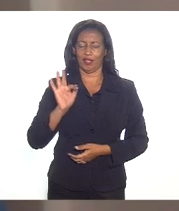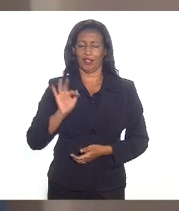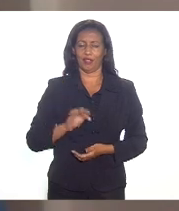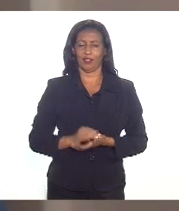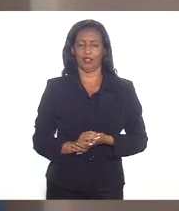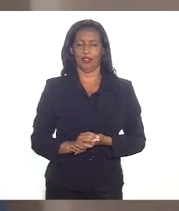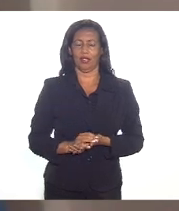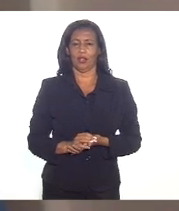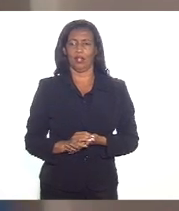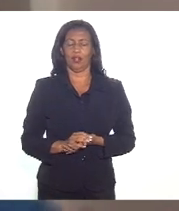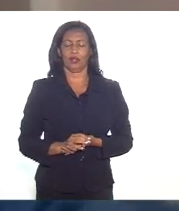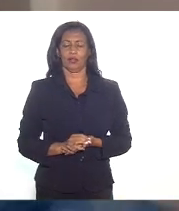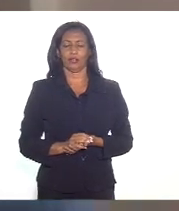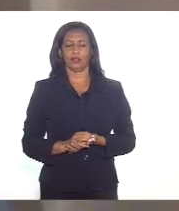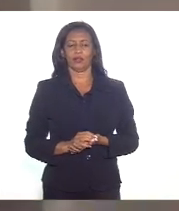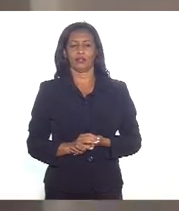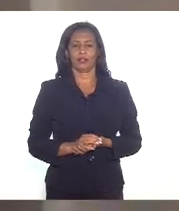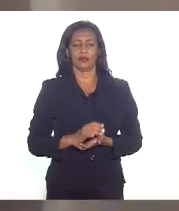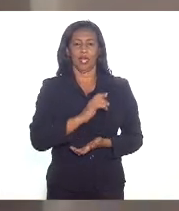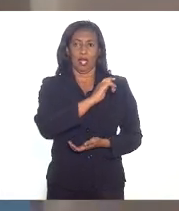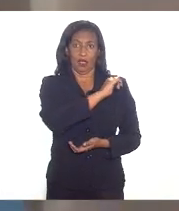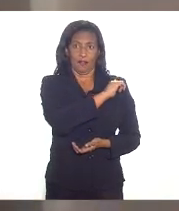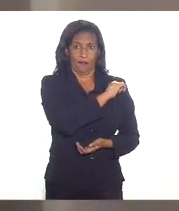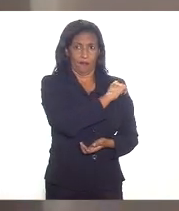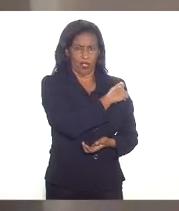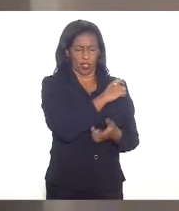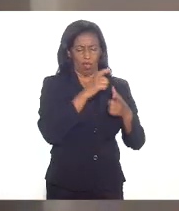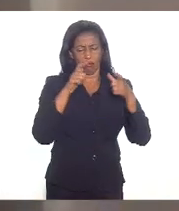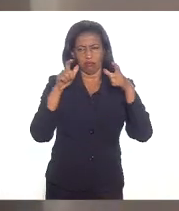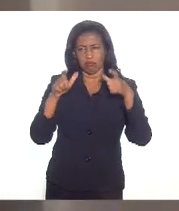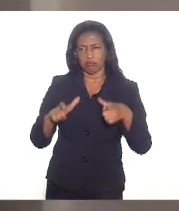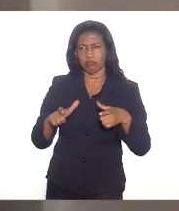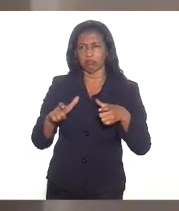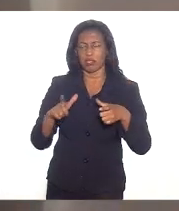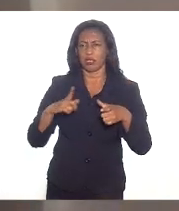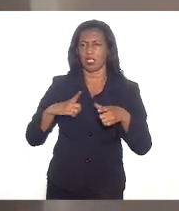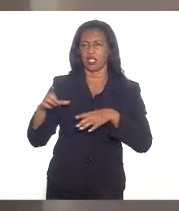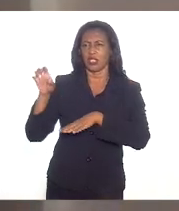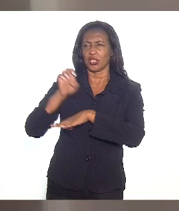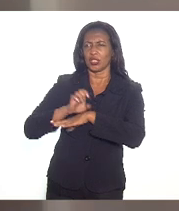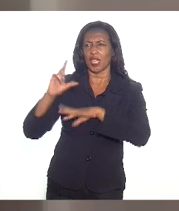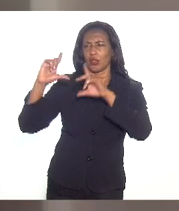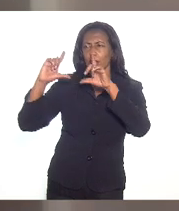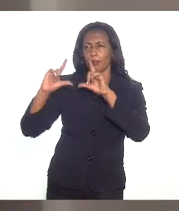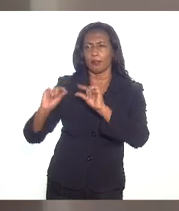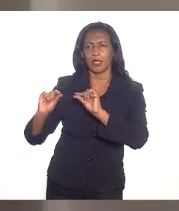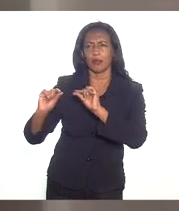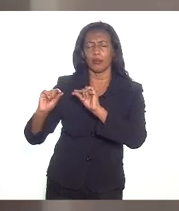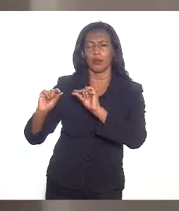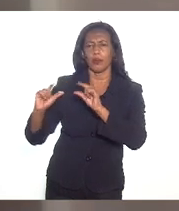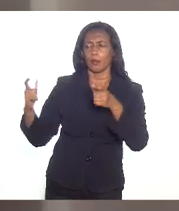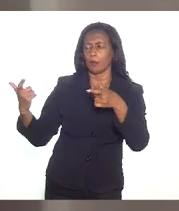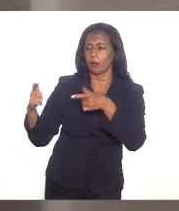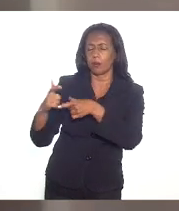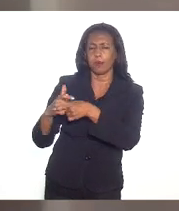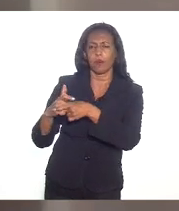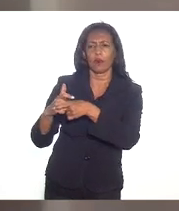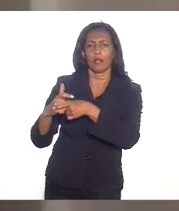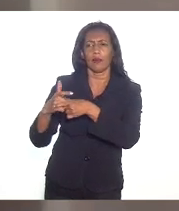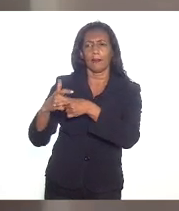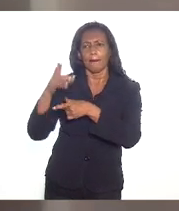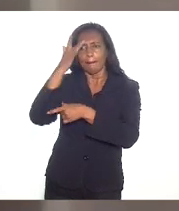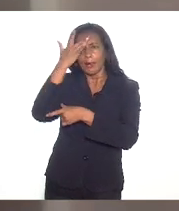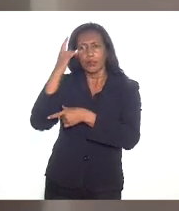na área fiscal tem uma visão muito de Estado mínimo, é legítimo que tenha e deve indicar pessoas nessa linha.